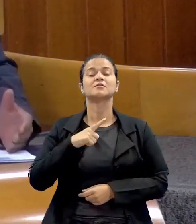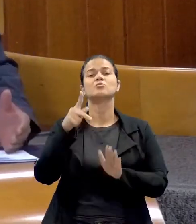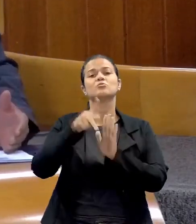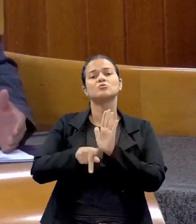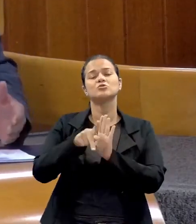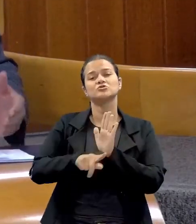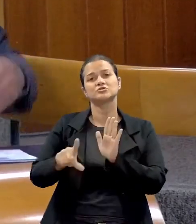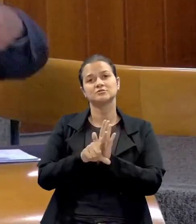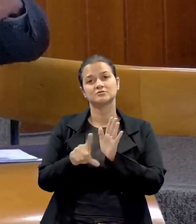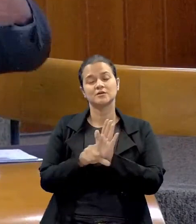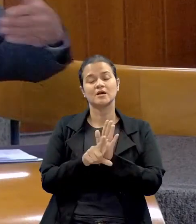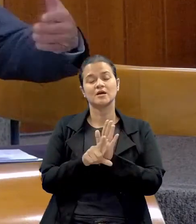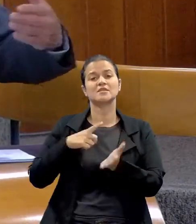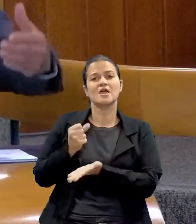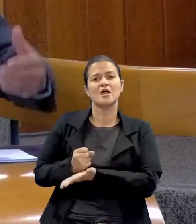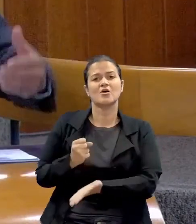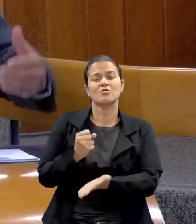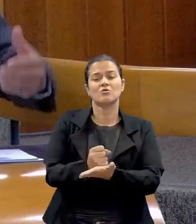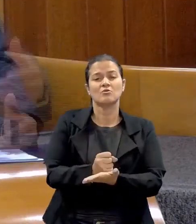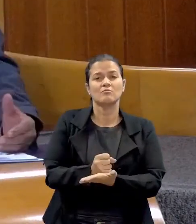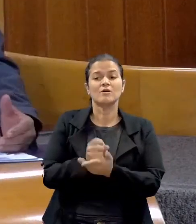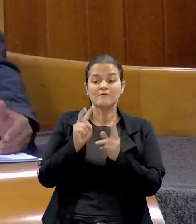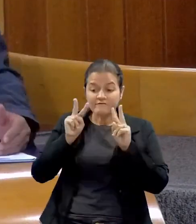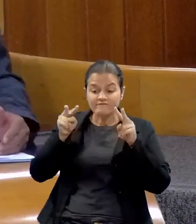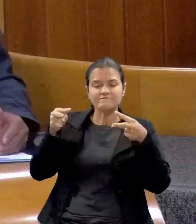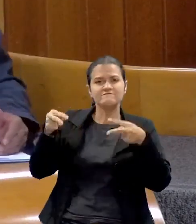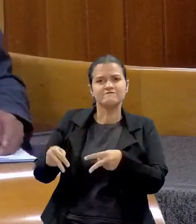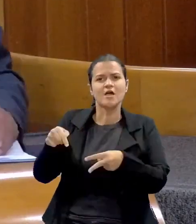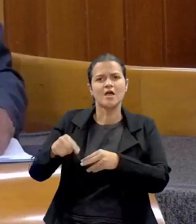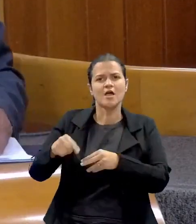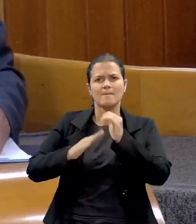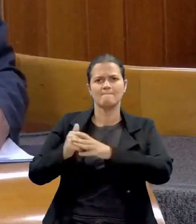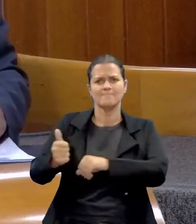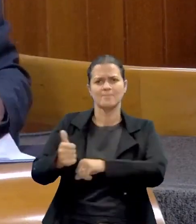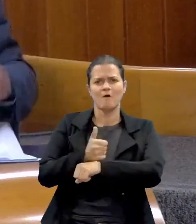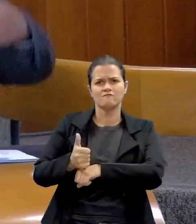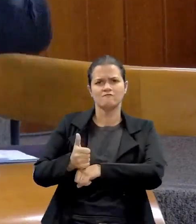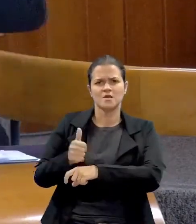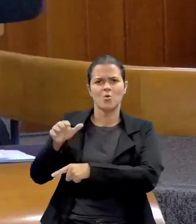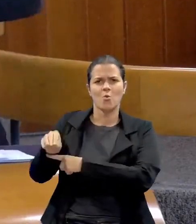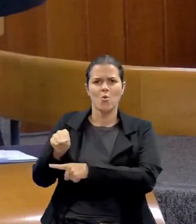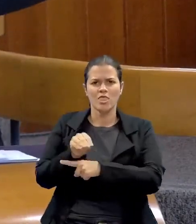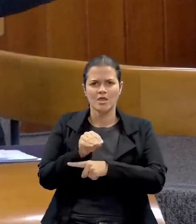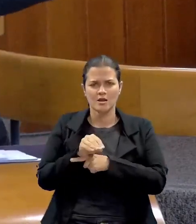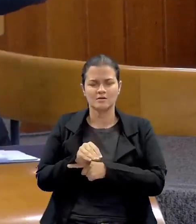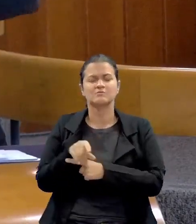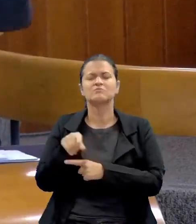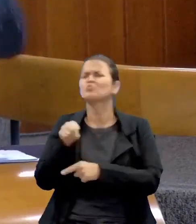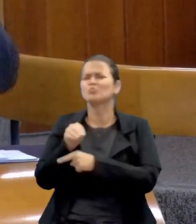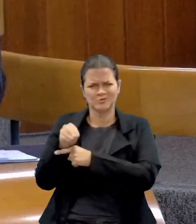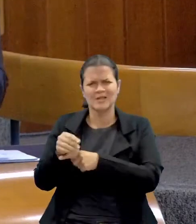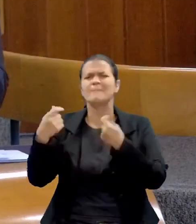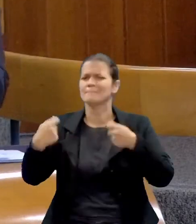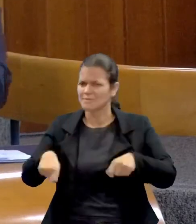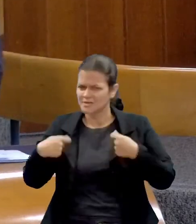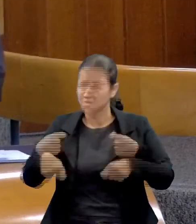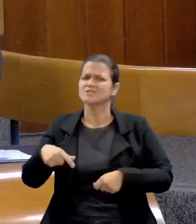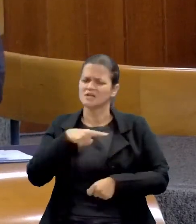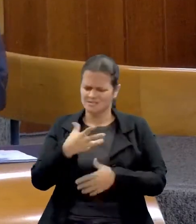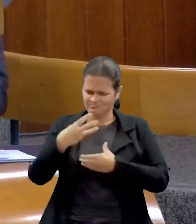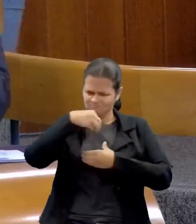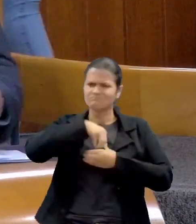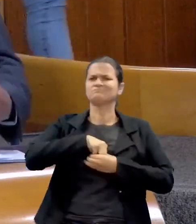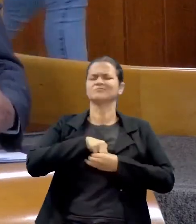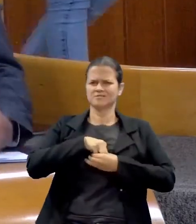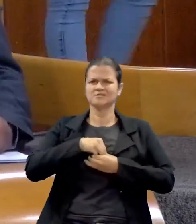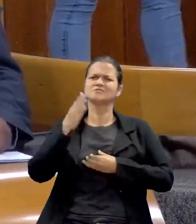que regulamenta a profissão, reconheça a profissão dos cuidadores. Para ser cuidador tem que ter aptidão para mexer